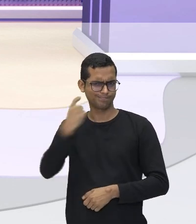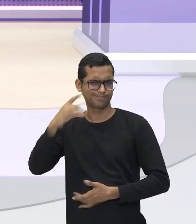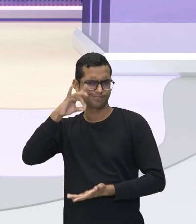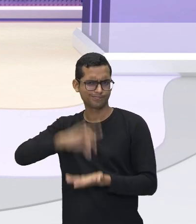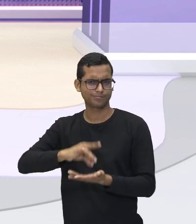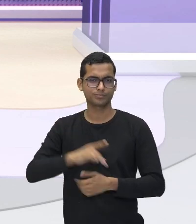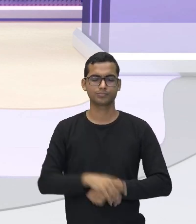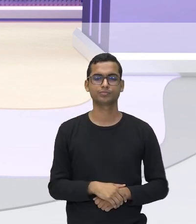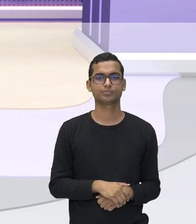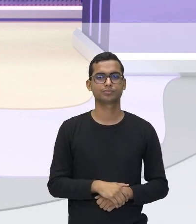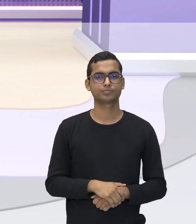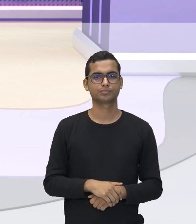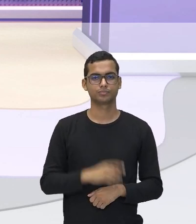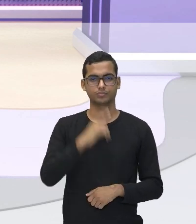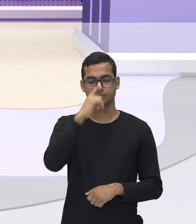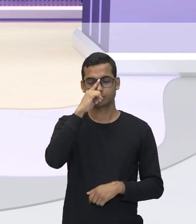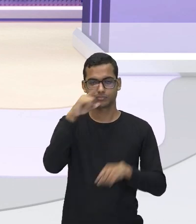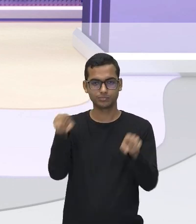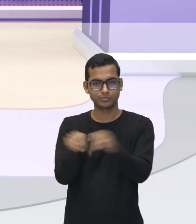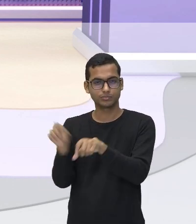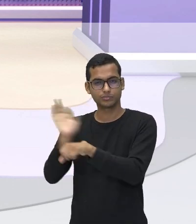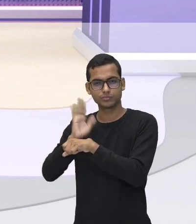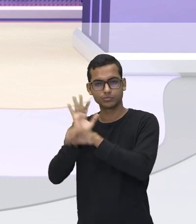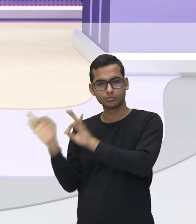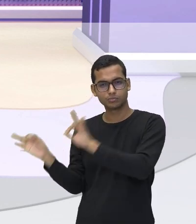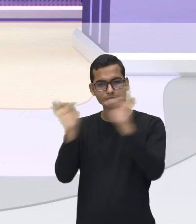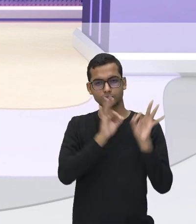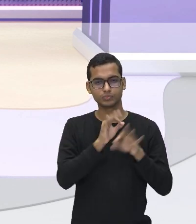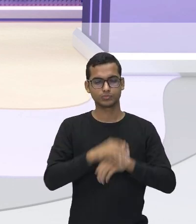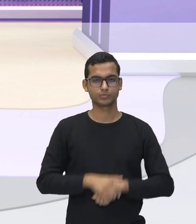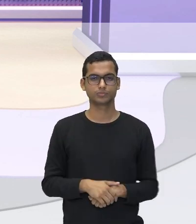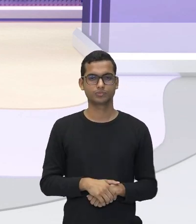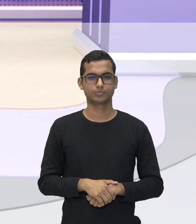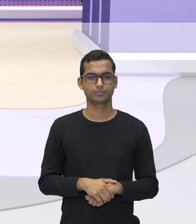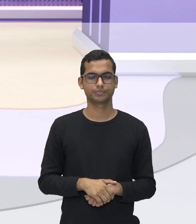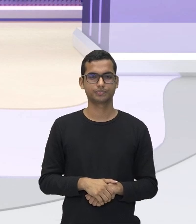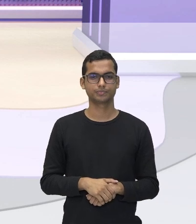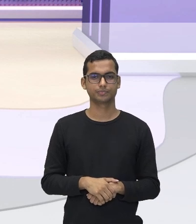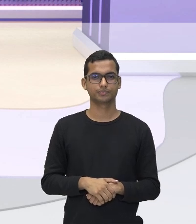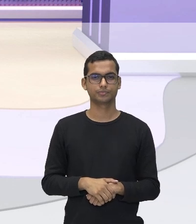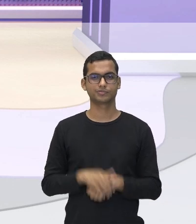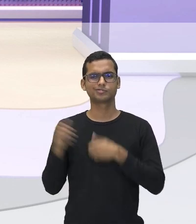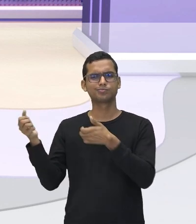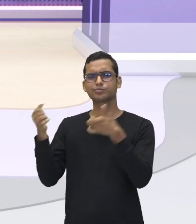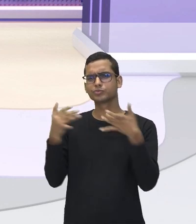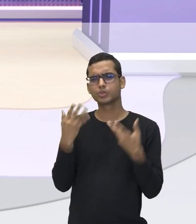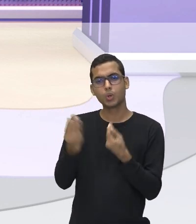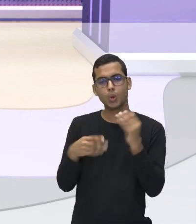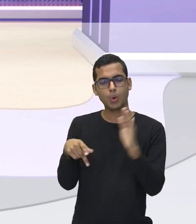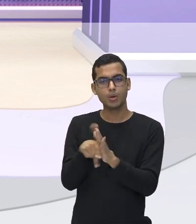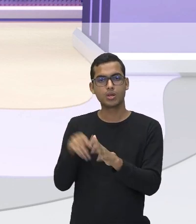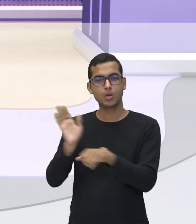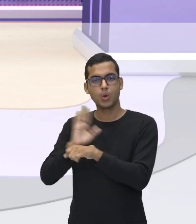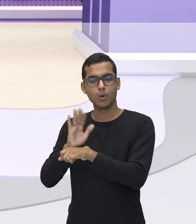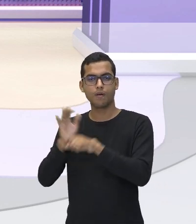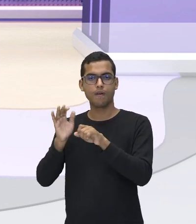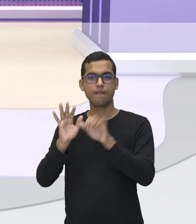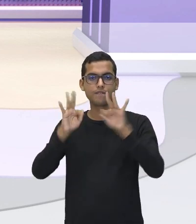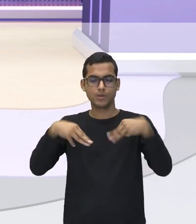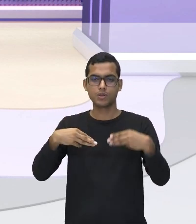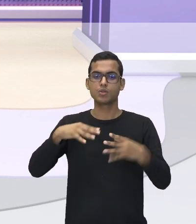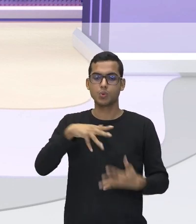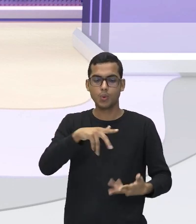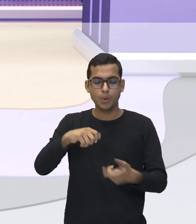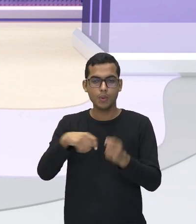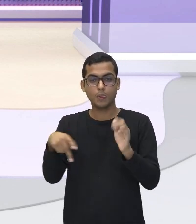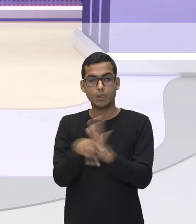Outro tempo passou aí nos cinemas, o filme que contava como seria o fim do mundo para os antigos vikings,